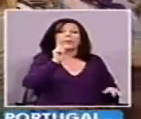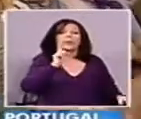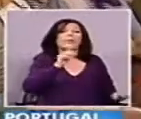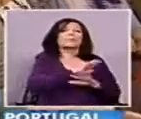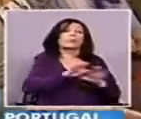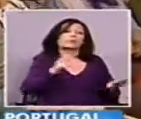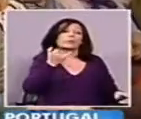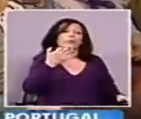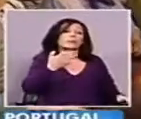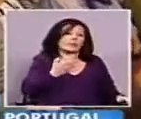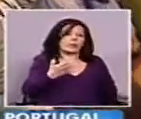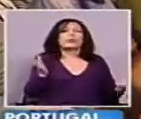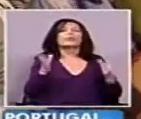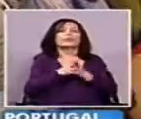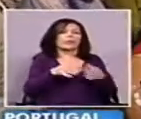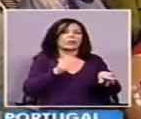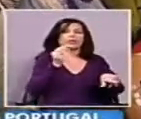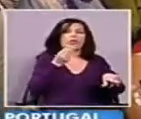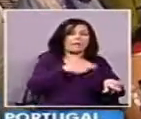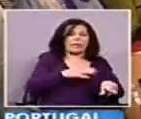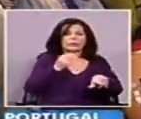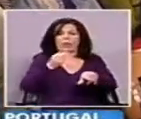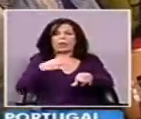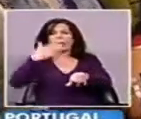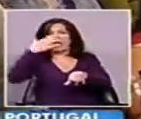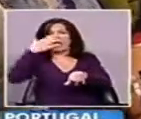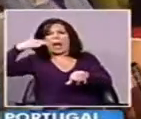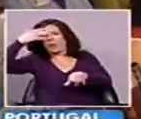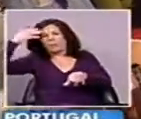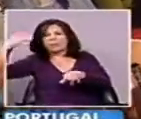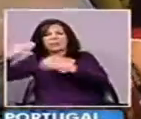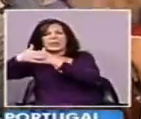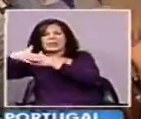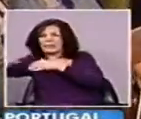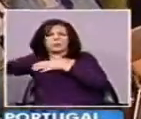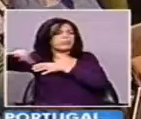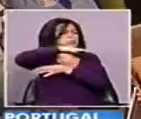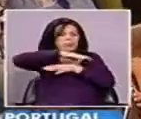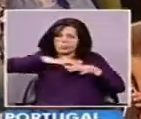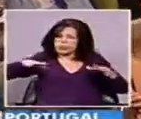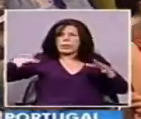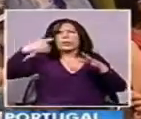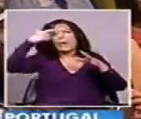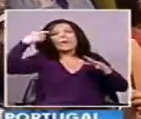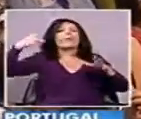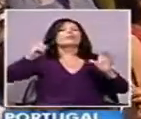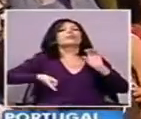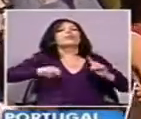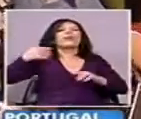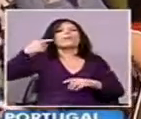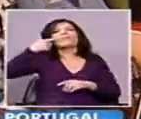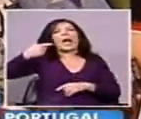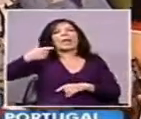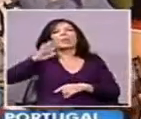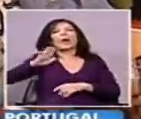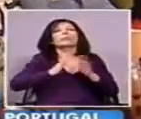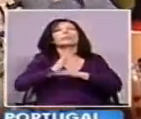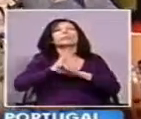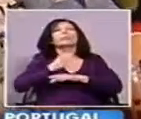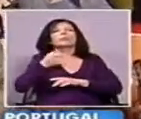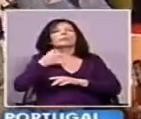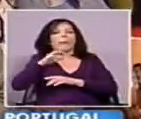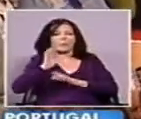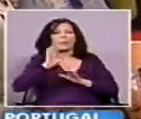27, juntando os mais novos, juntando os mais séniores, numa viagem imaginada ao espaço e numa viagem que faz com